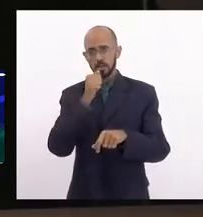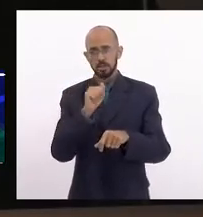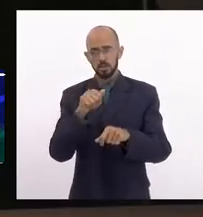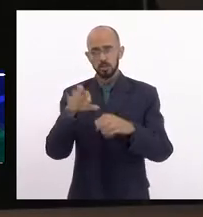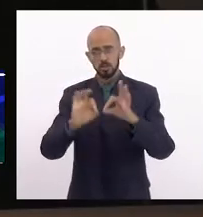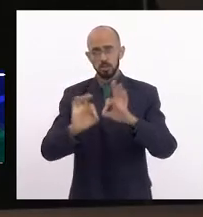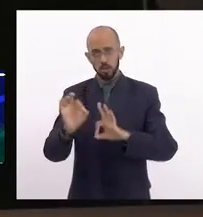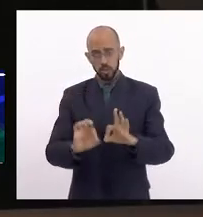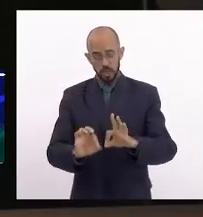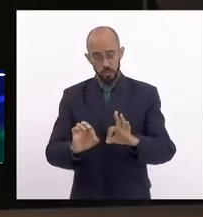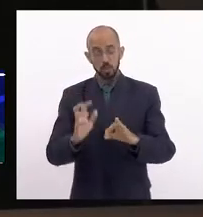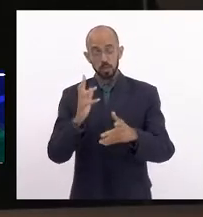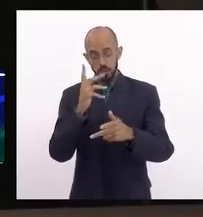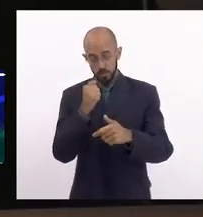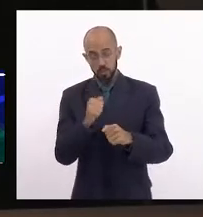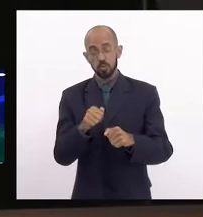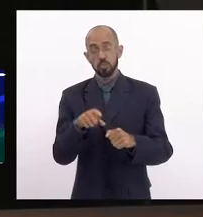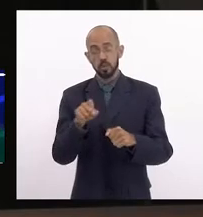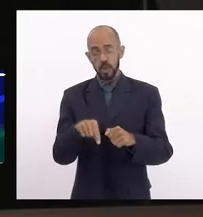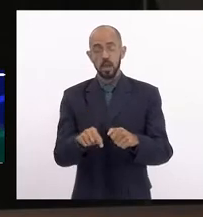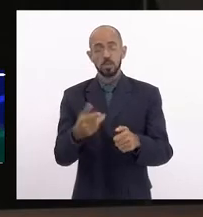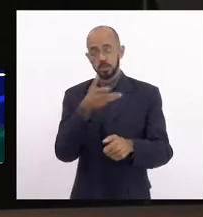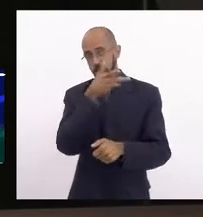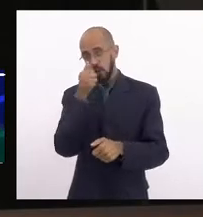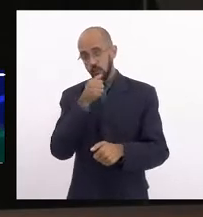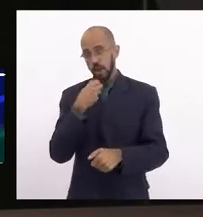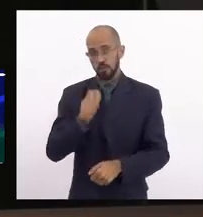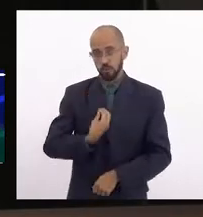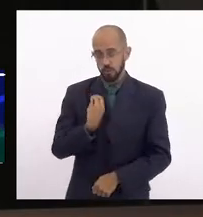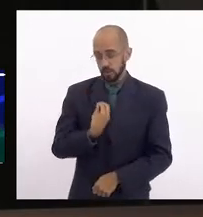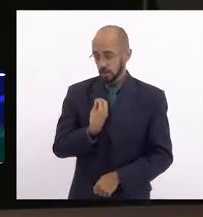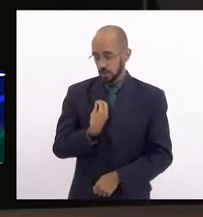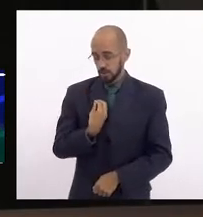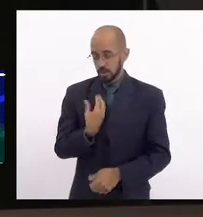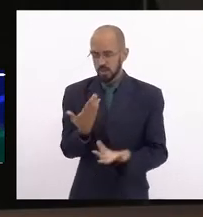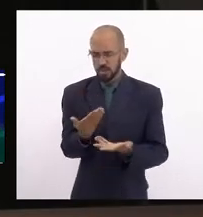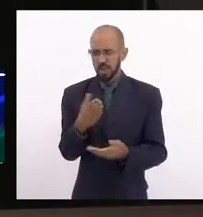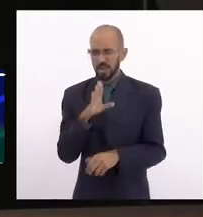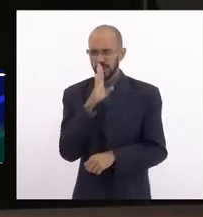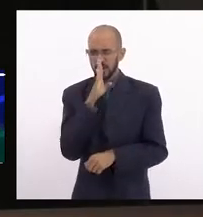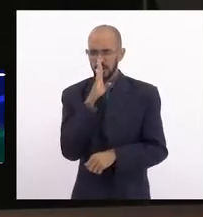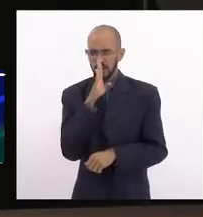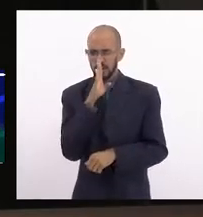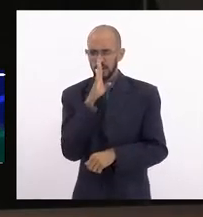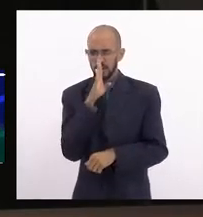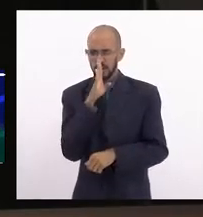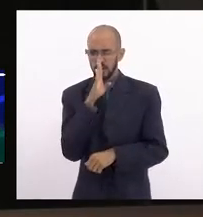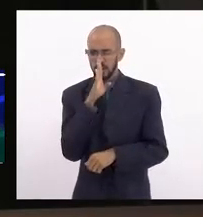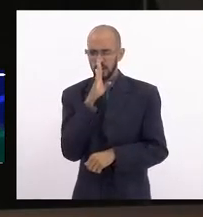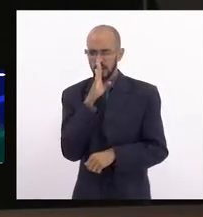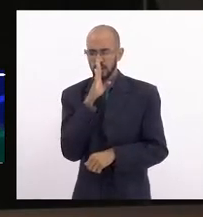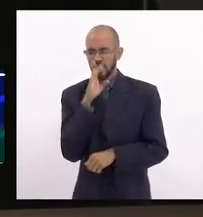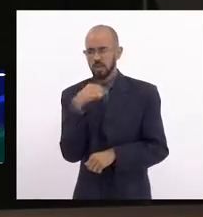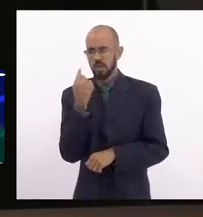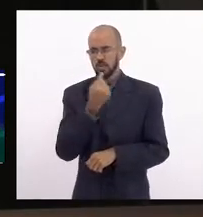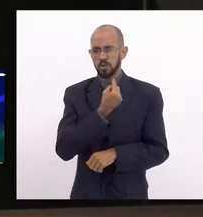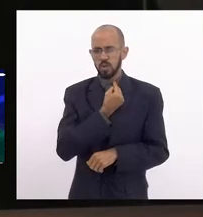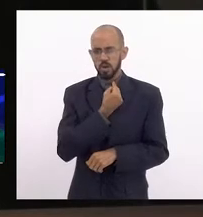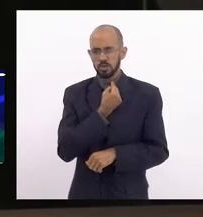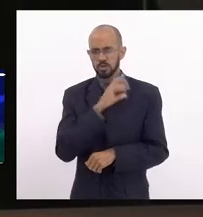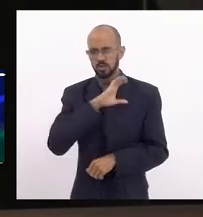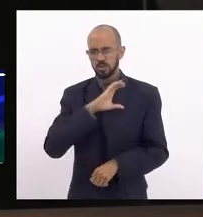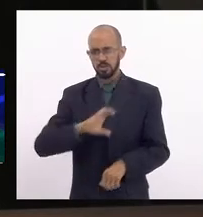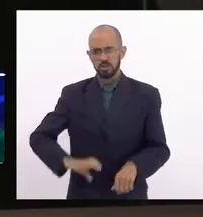maravilhoso salvando vidas Oi e aí querem calar a voz do